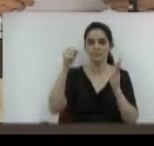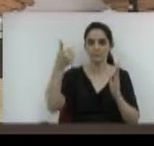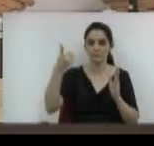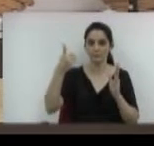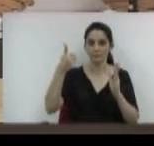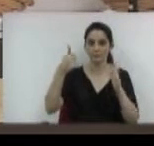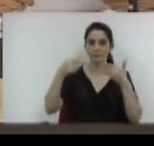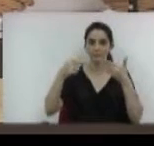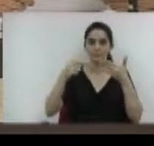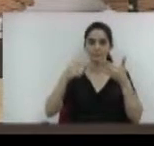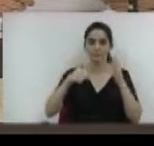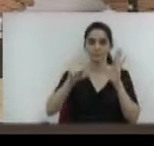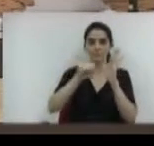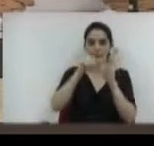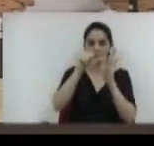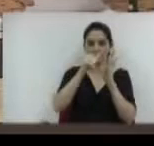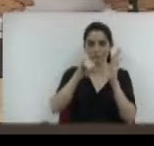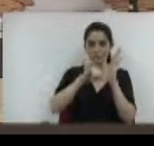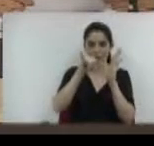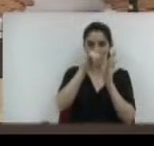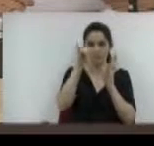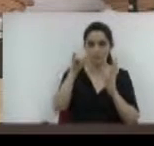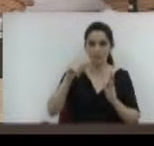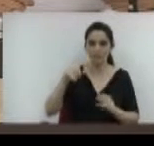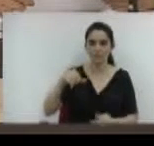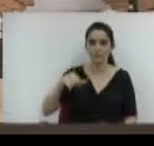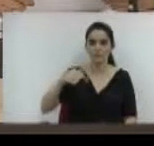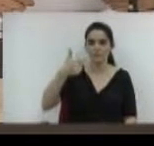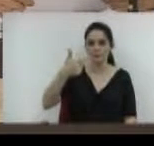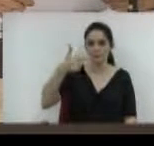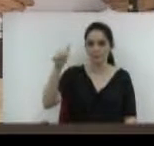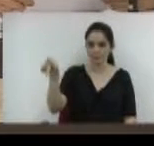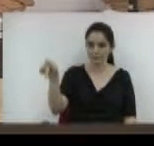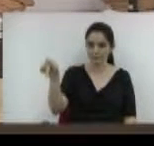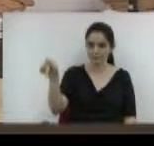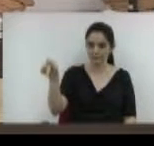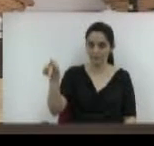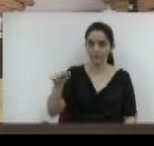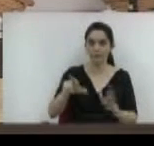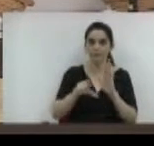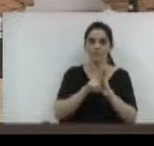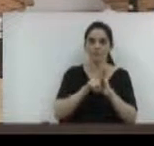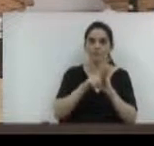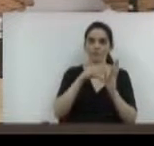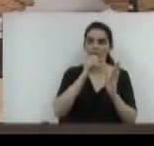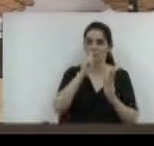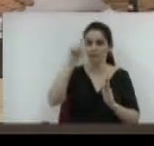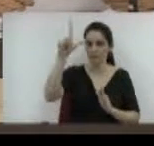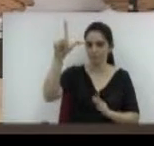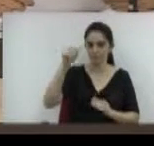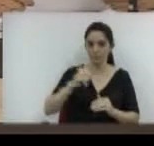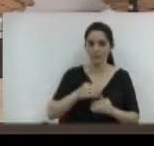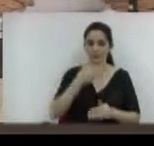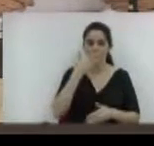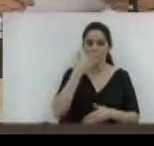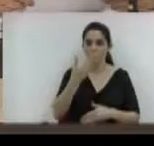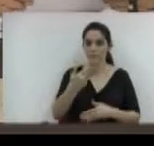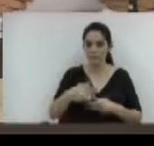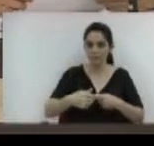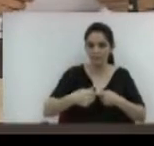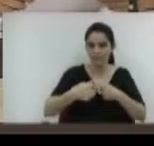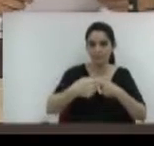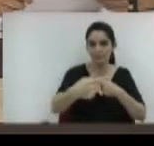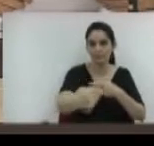inciso 27º da Lei Orgânica do Município, a fim de requerer respeitosamente a prorrogação do prazo